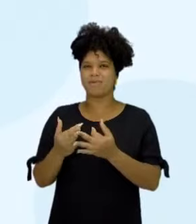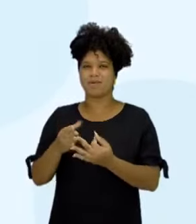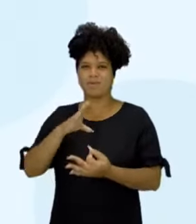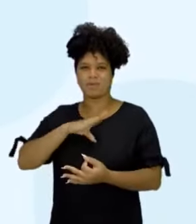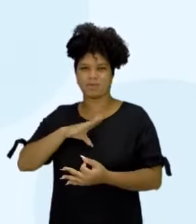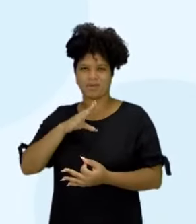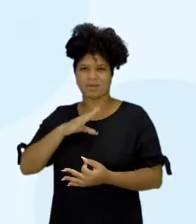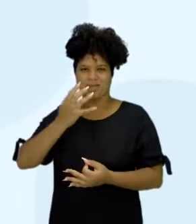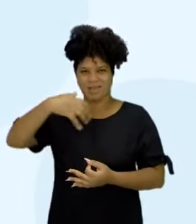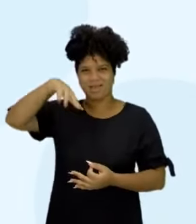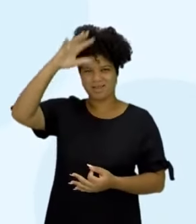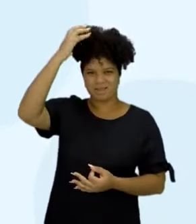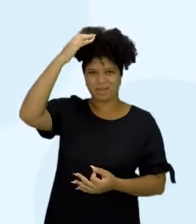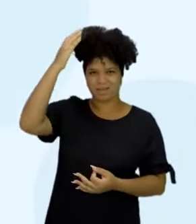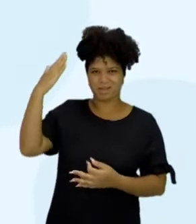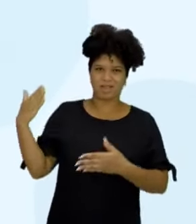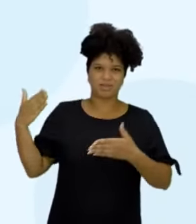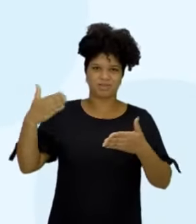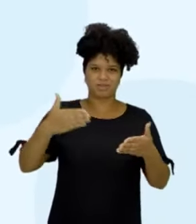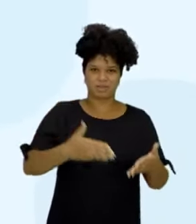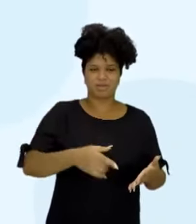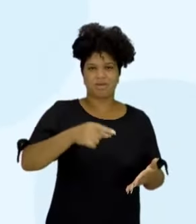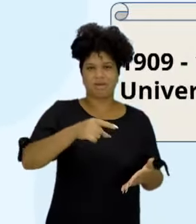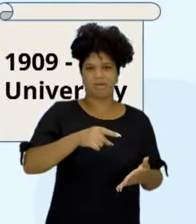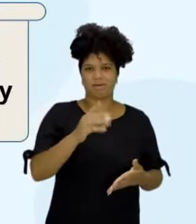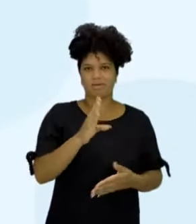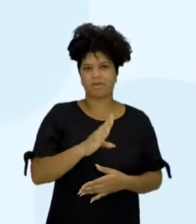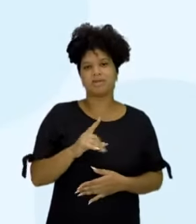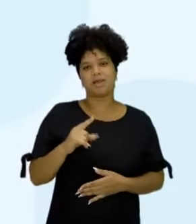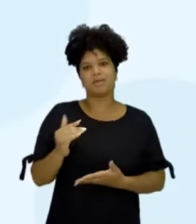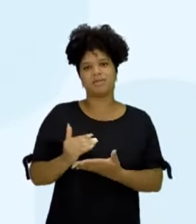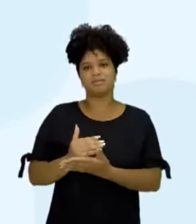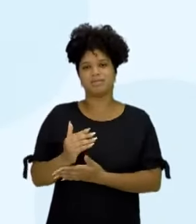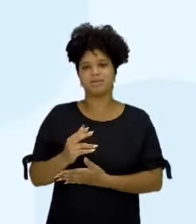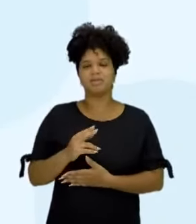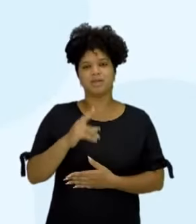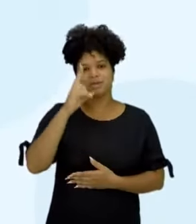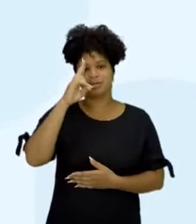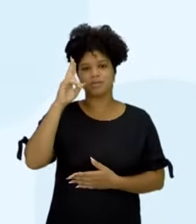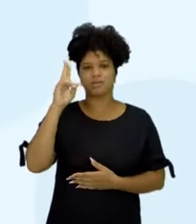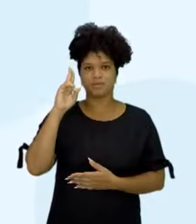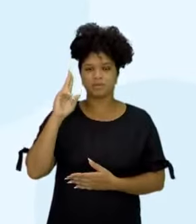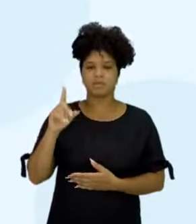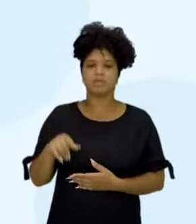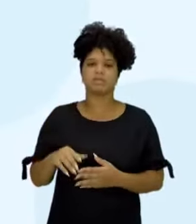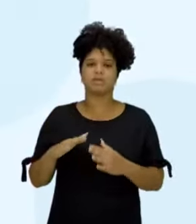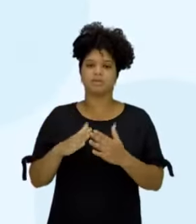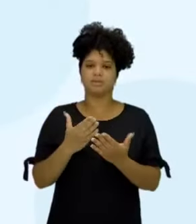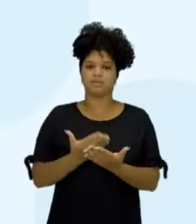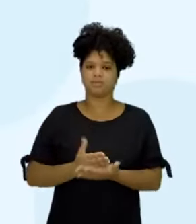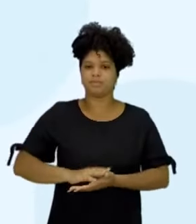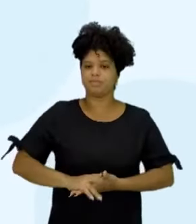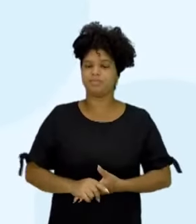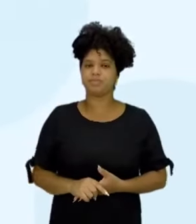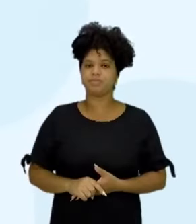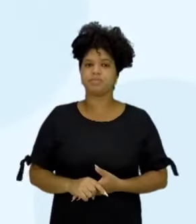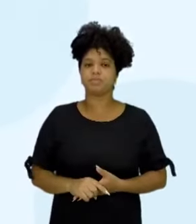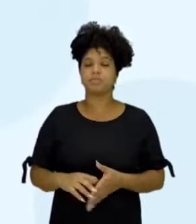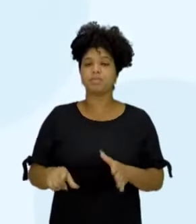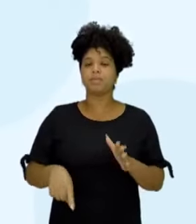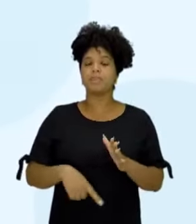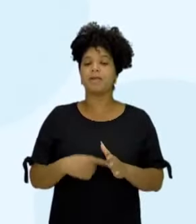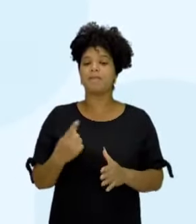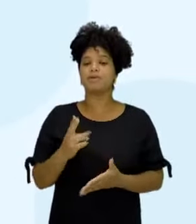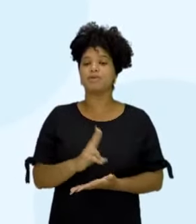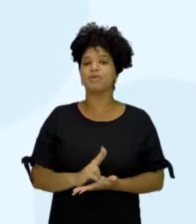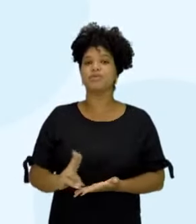que estaríamos ainda no limbo, né? E aí, olha lá, a primeira universidade,